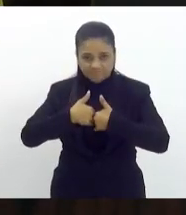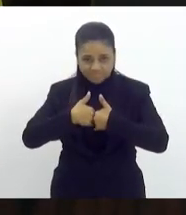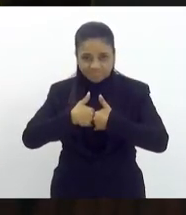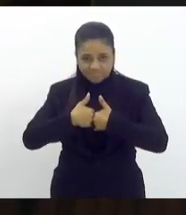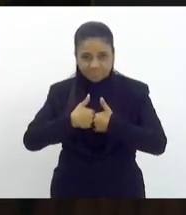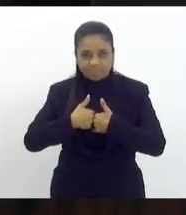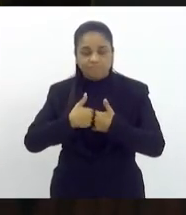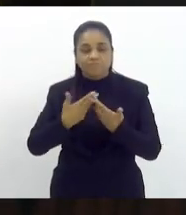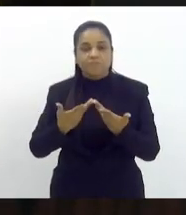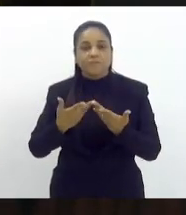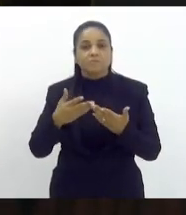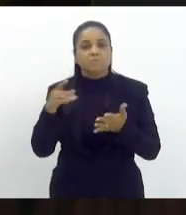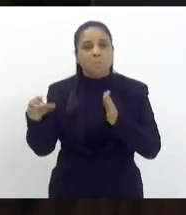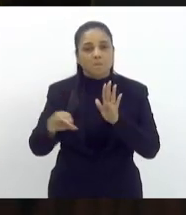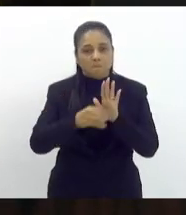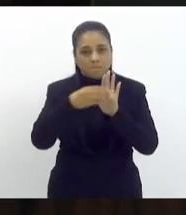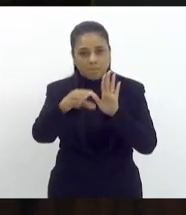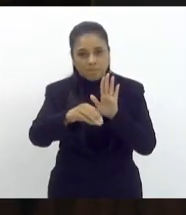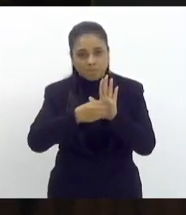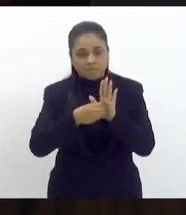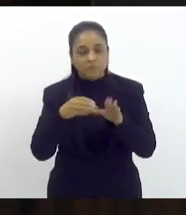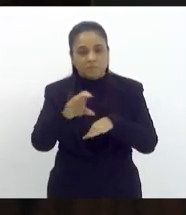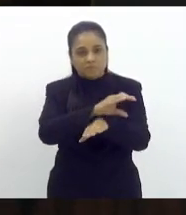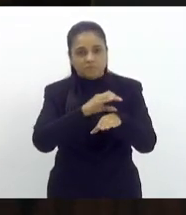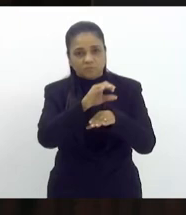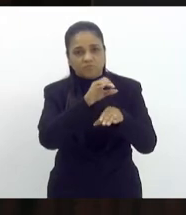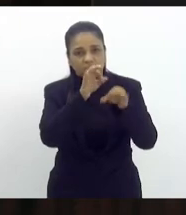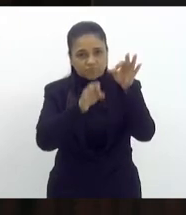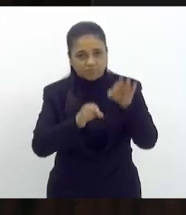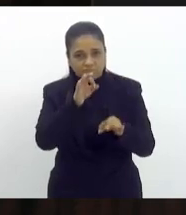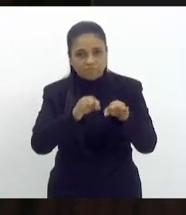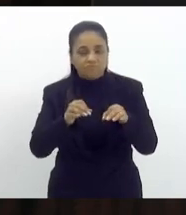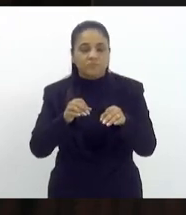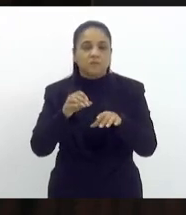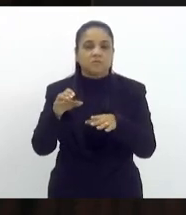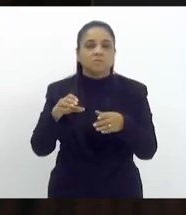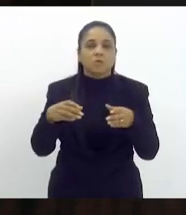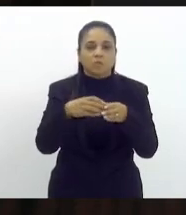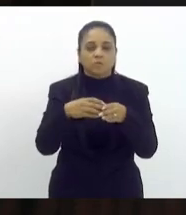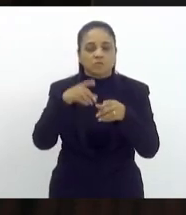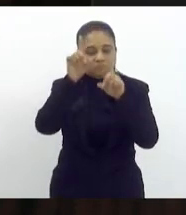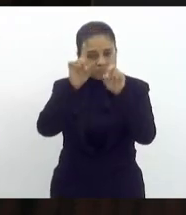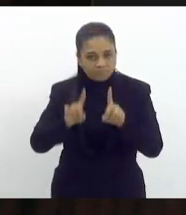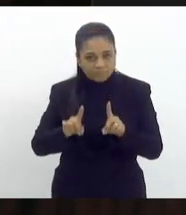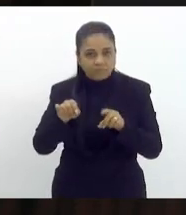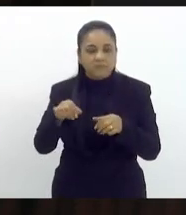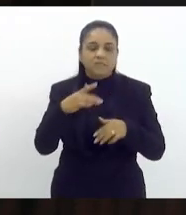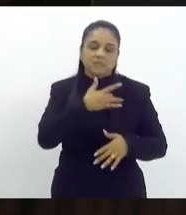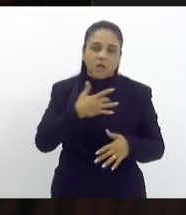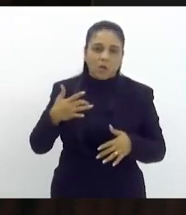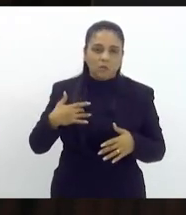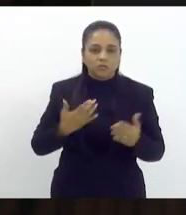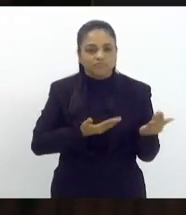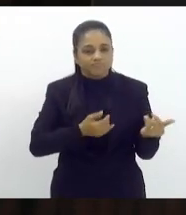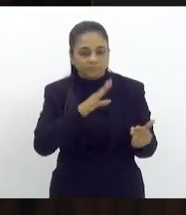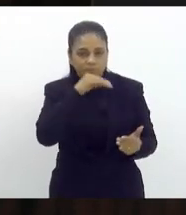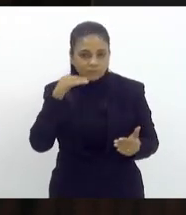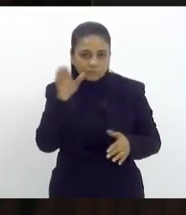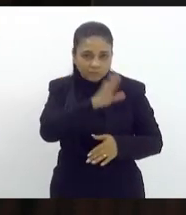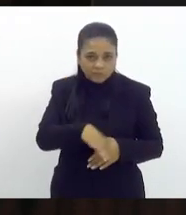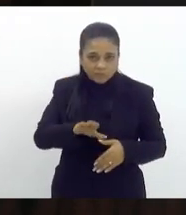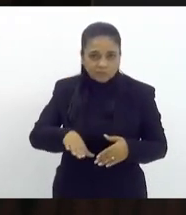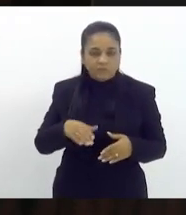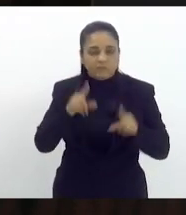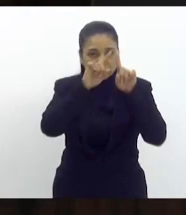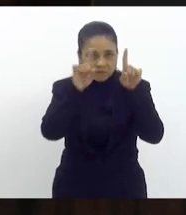colhendo os pareceres as comissões de construções de Justiça da pessoa com deficiência saúde assunto da Criança e Adolescente idoso Servidor